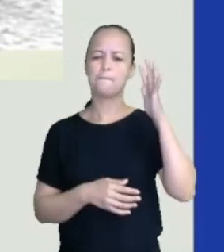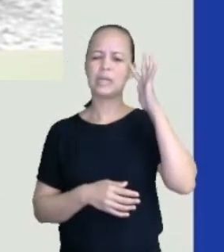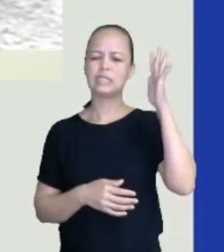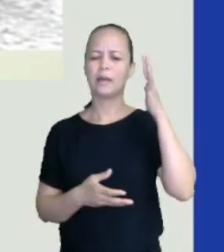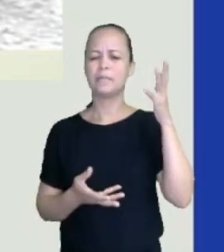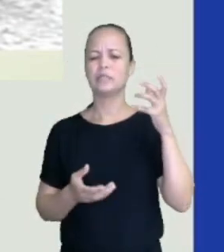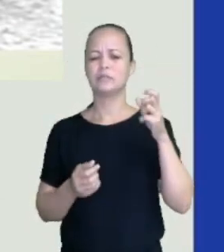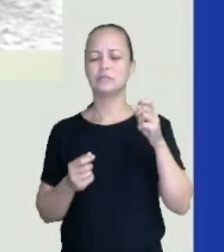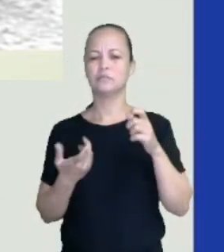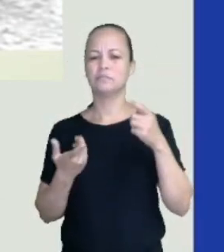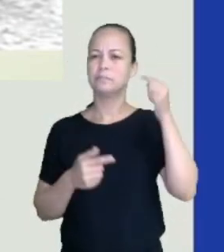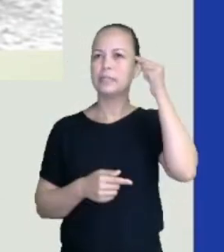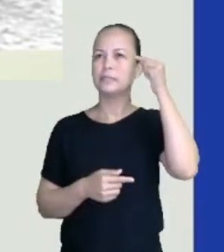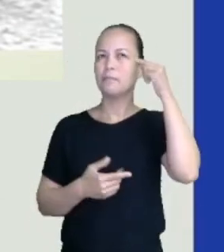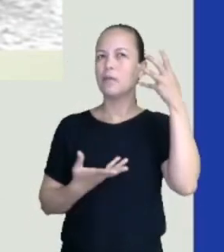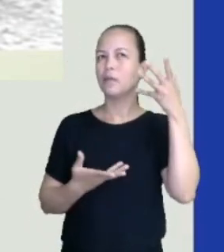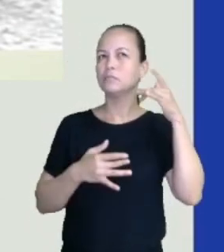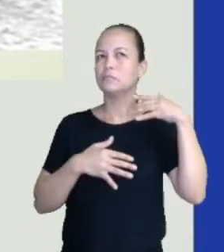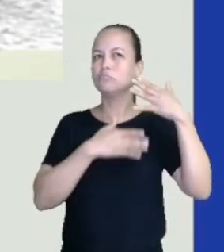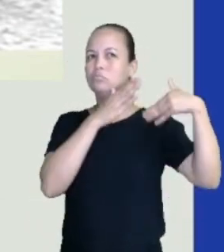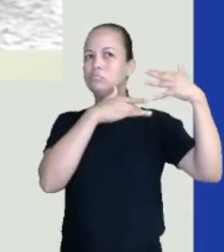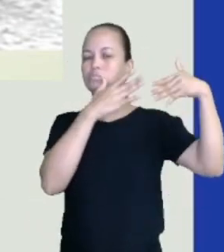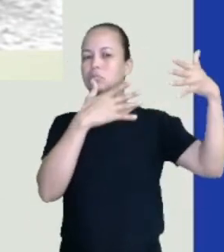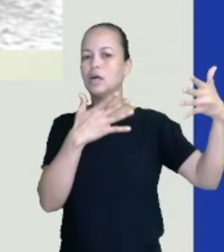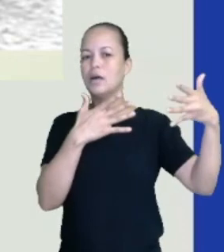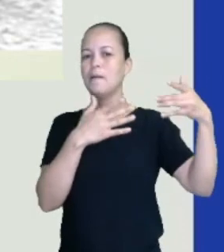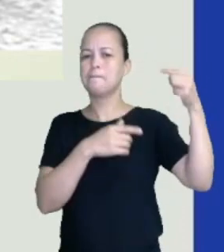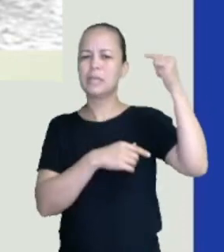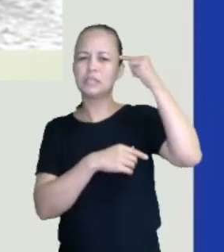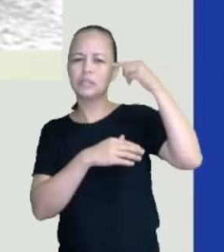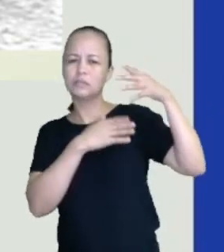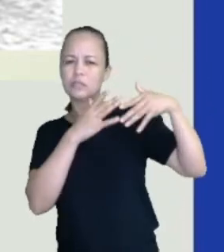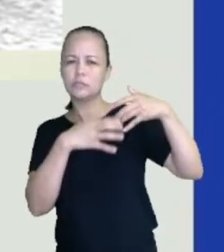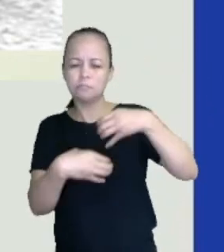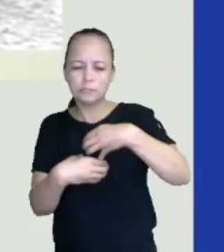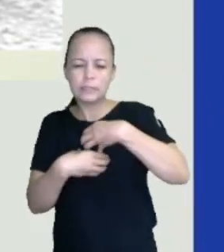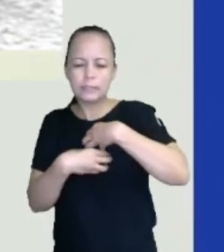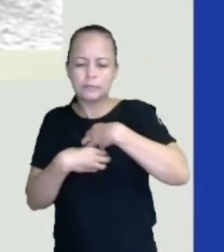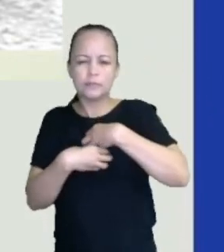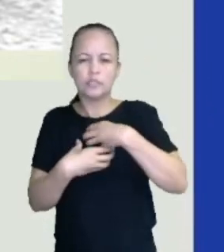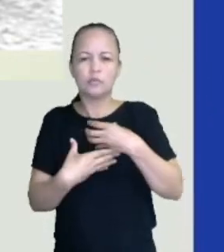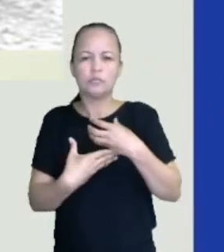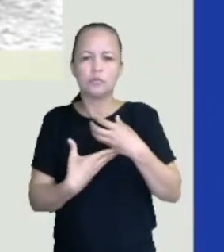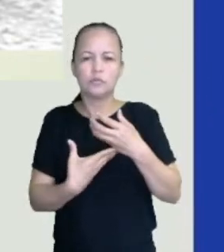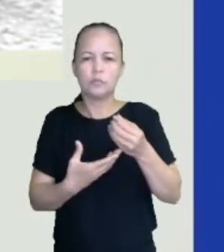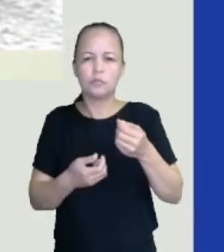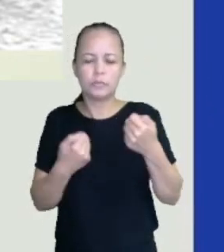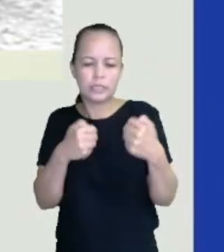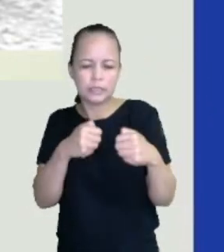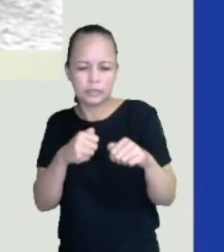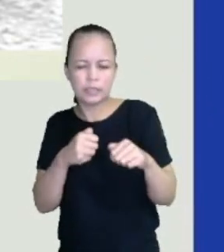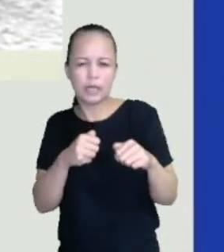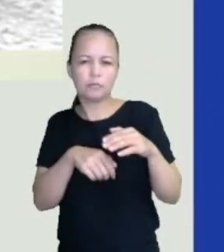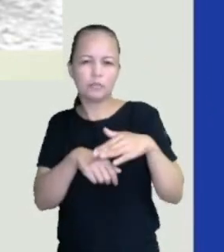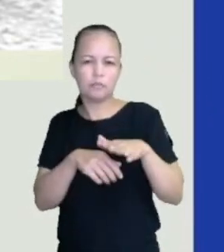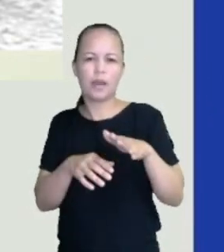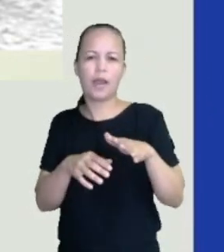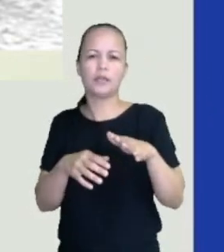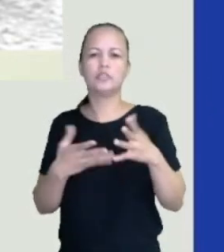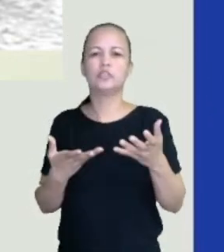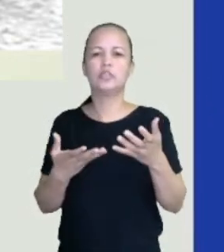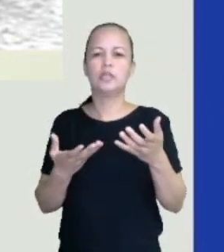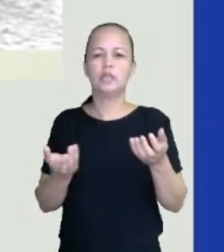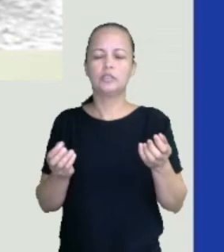pensamento demasiadamente. Pensamos demasiadamente e sentimos muito pouco, necessitamos mais de